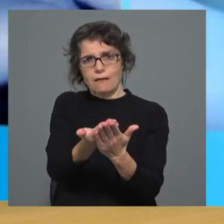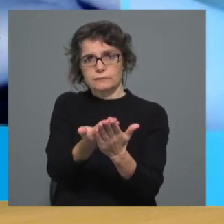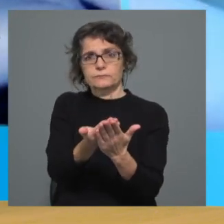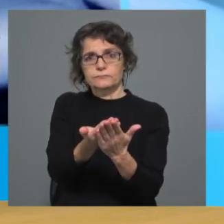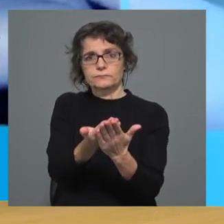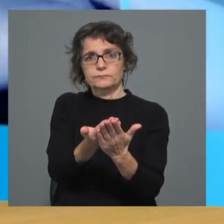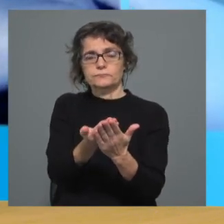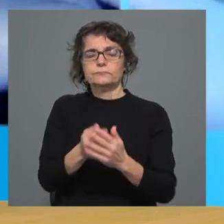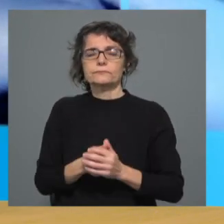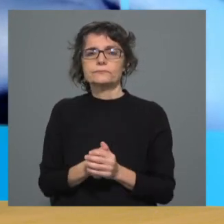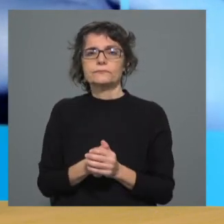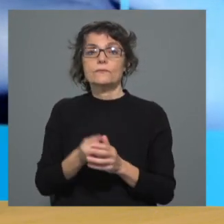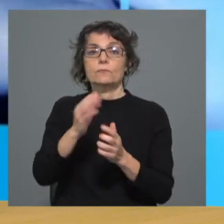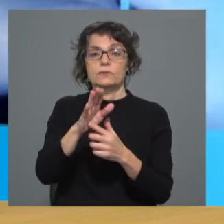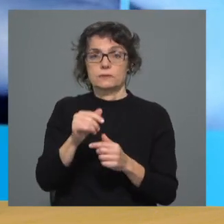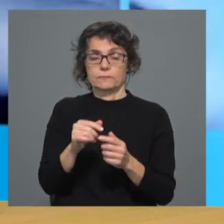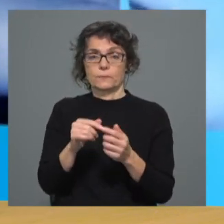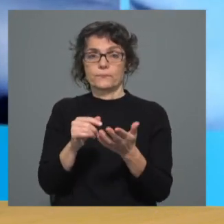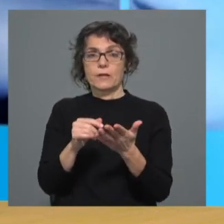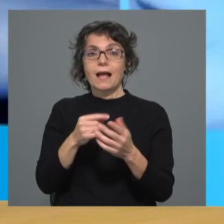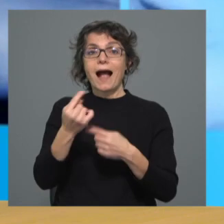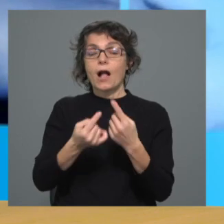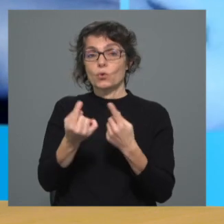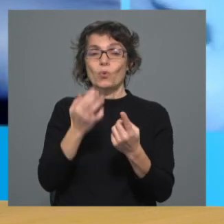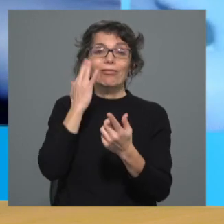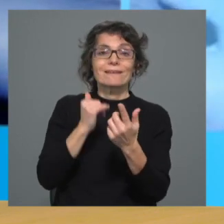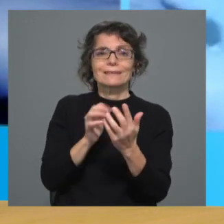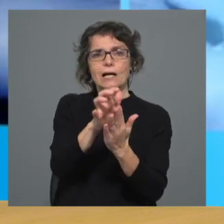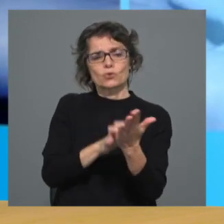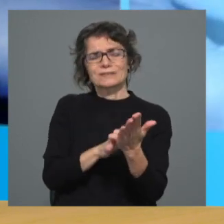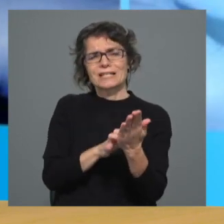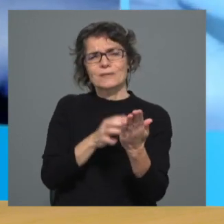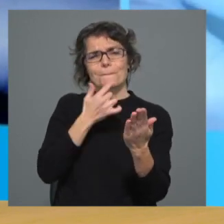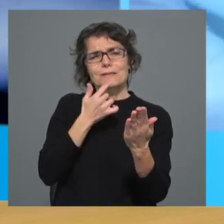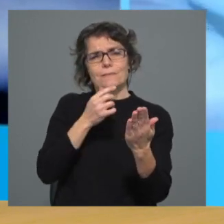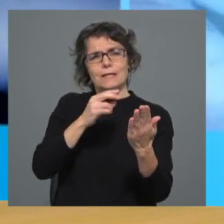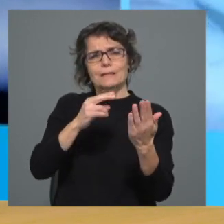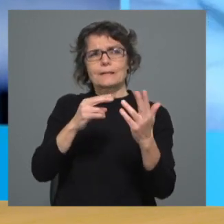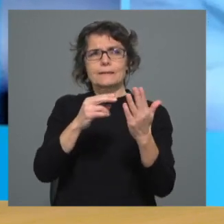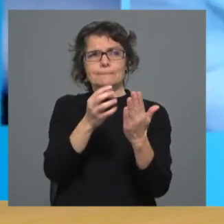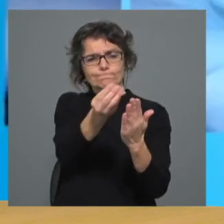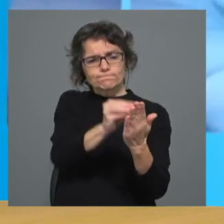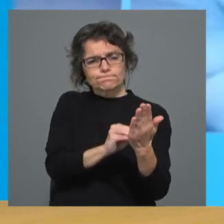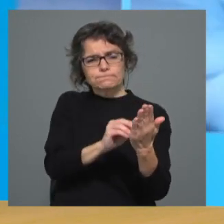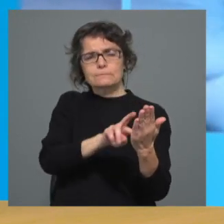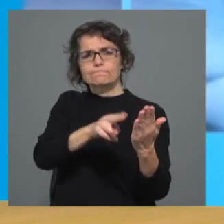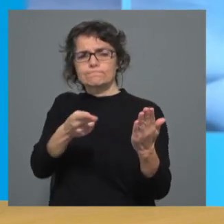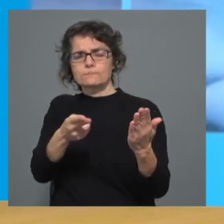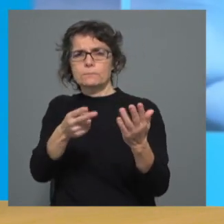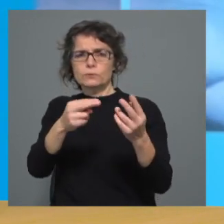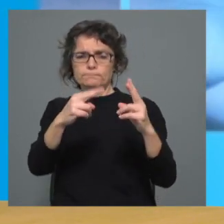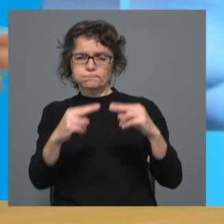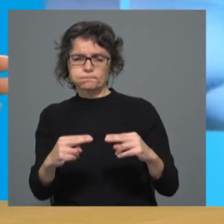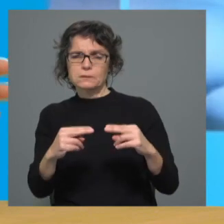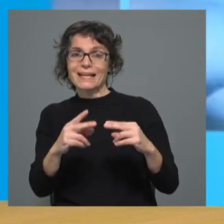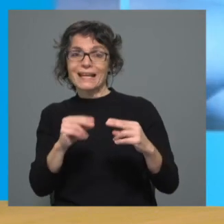construído, desde aquelas que são de desconstrução da Escritura até aquelas que são o refazer da Escritura